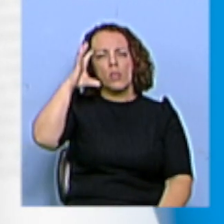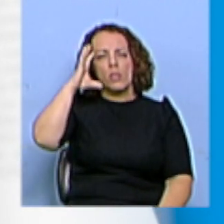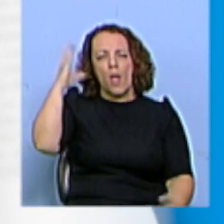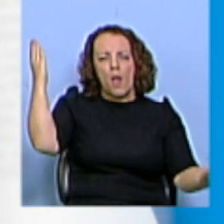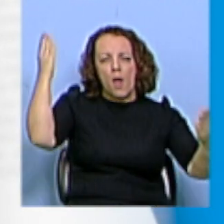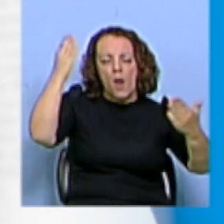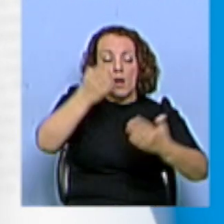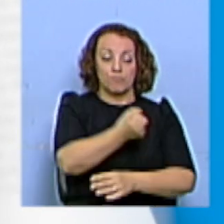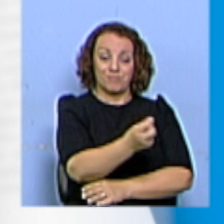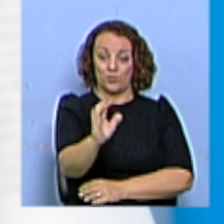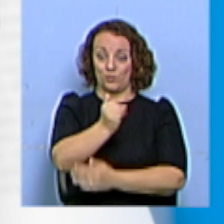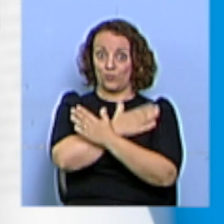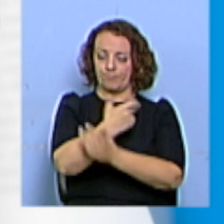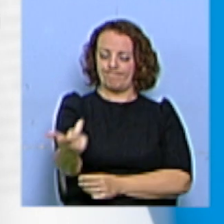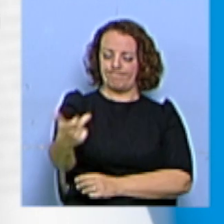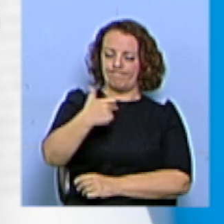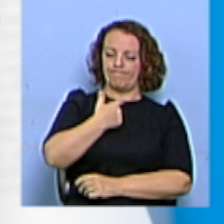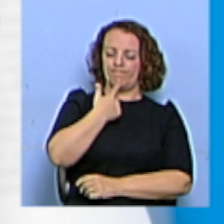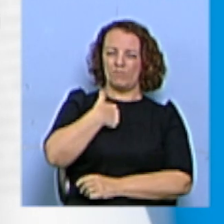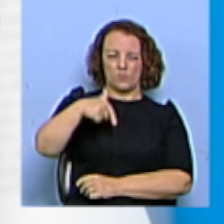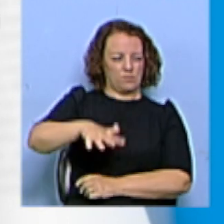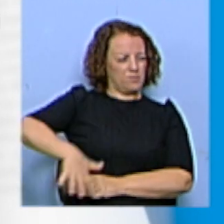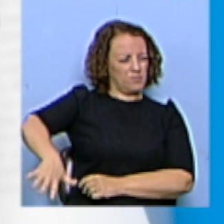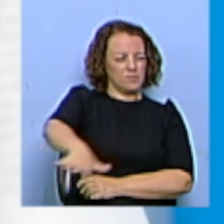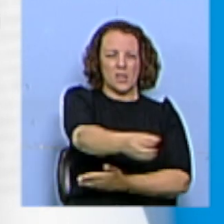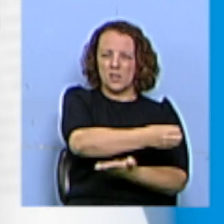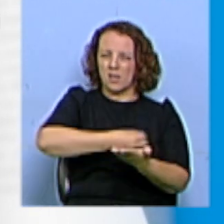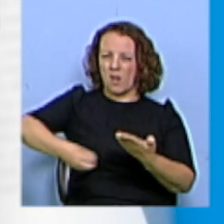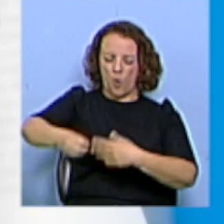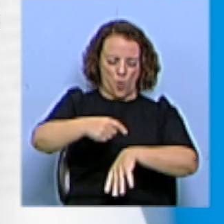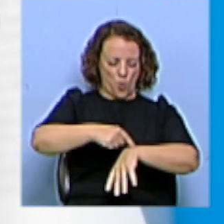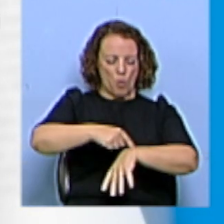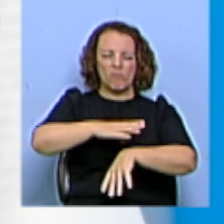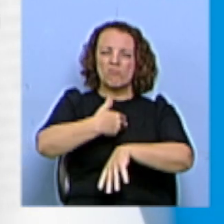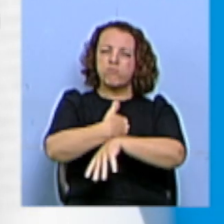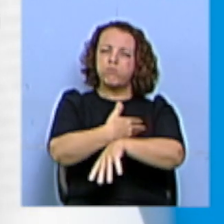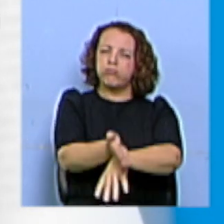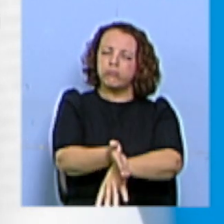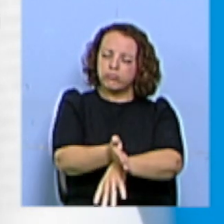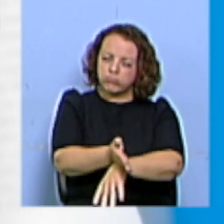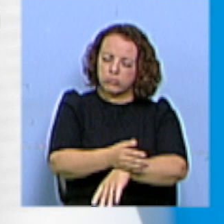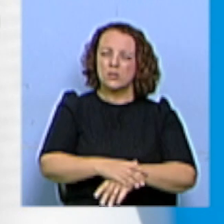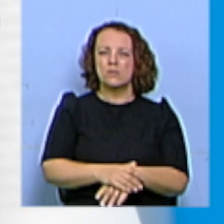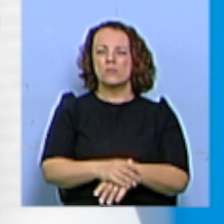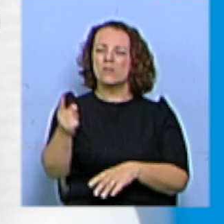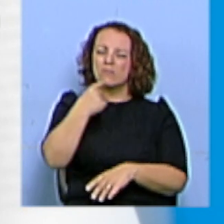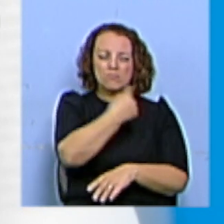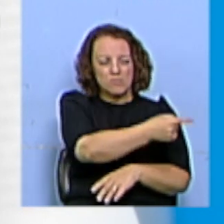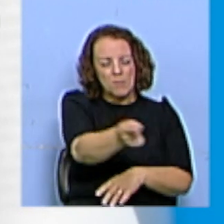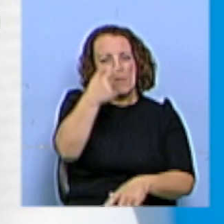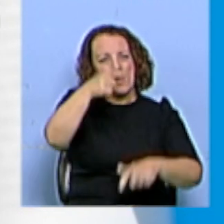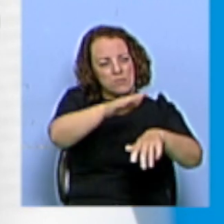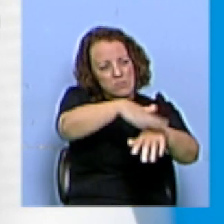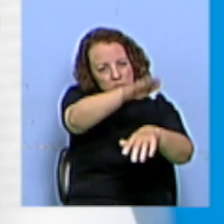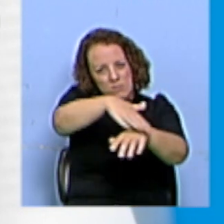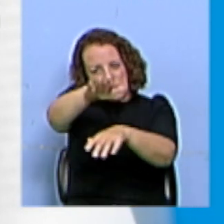disseram-lhe: Este local é deserto e a hora avançada. Manda embora toda esta gente para que vá